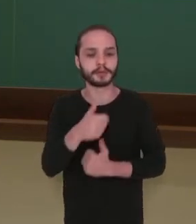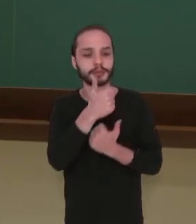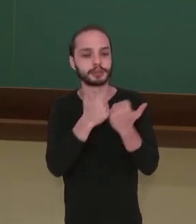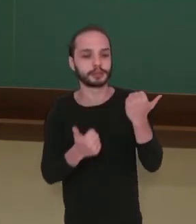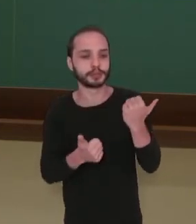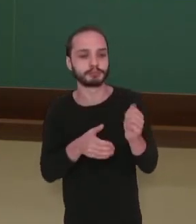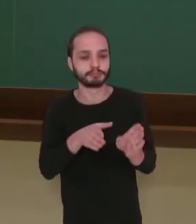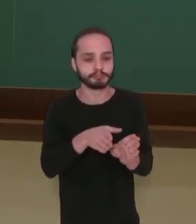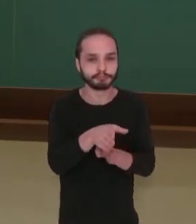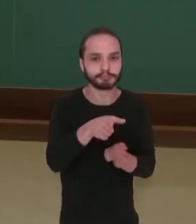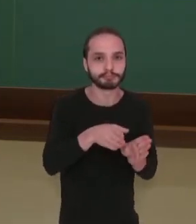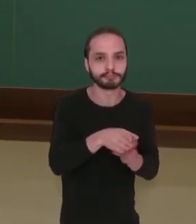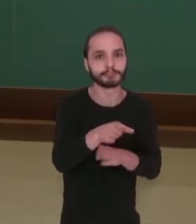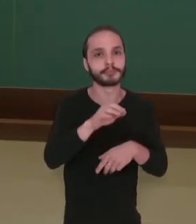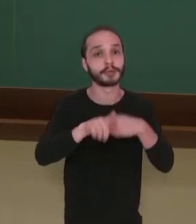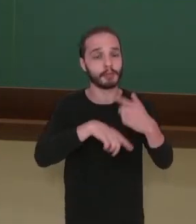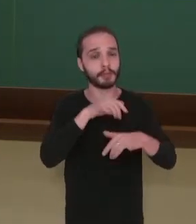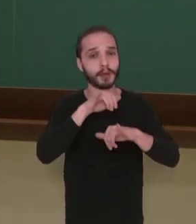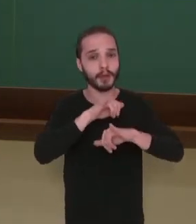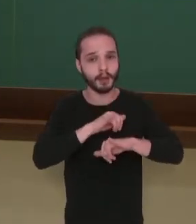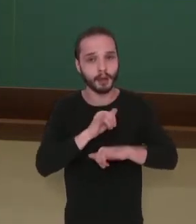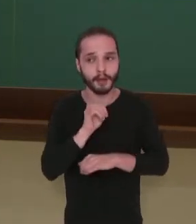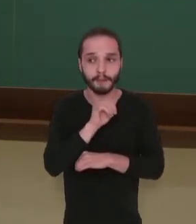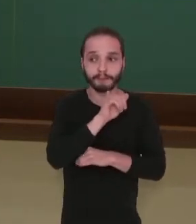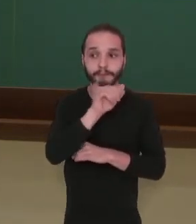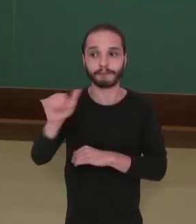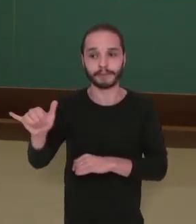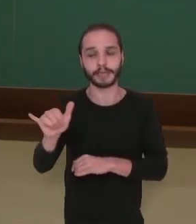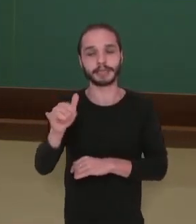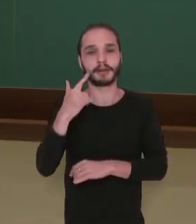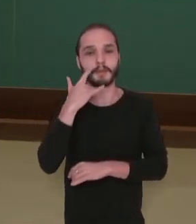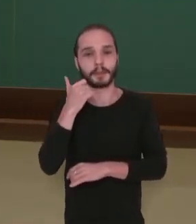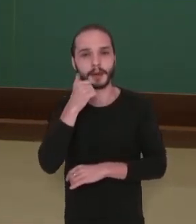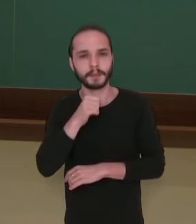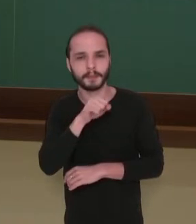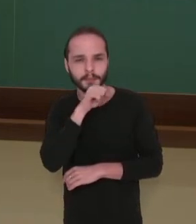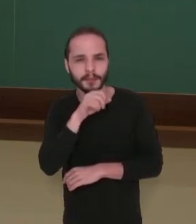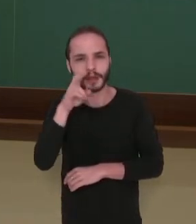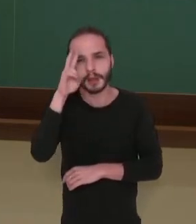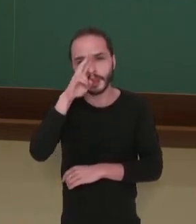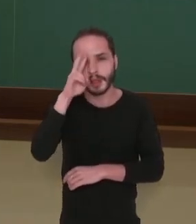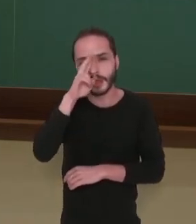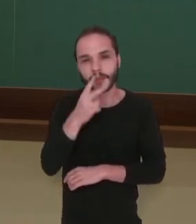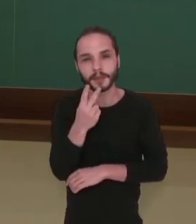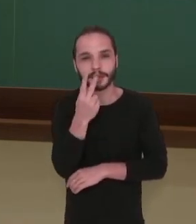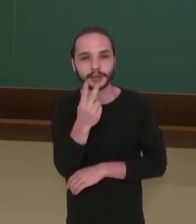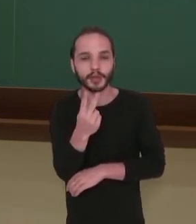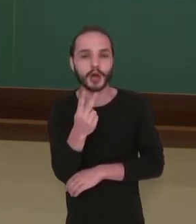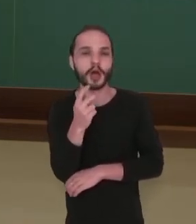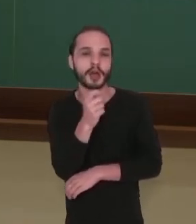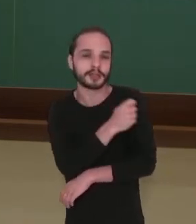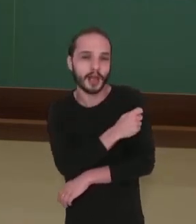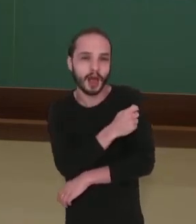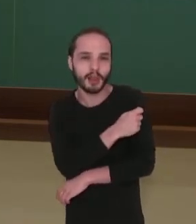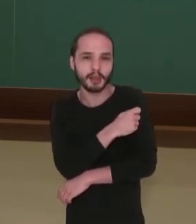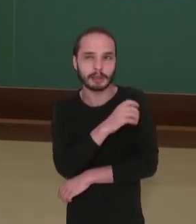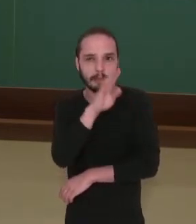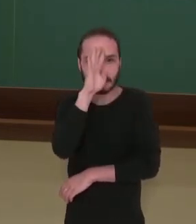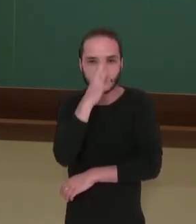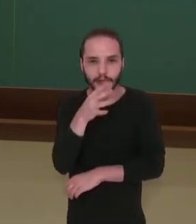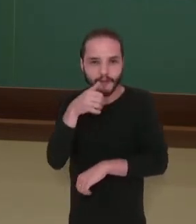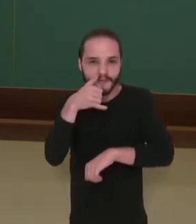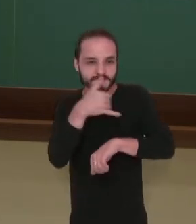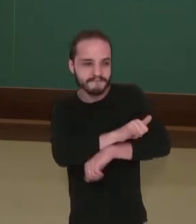e posterior comunicação aos pais e responsáveis. Lembra da historinha dos dois aluninhos que resolveram fugir da escola?